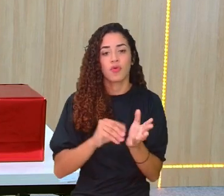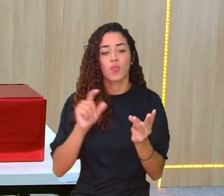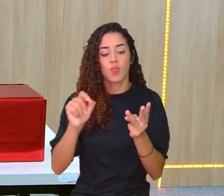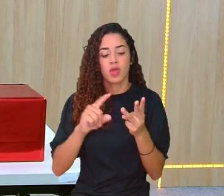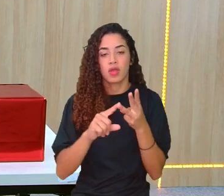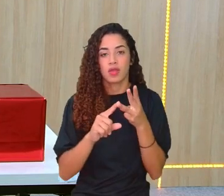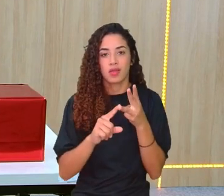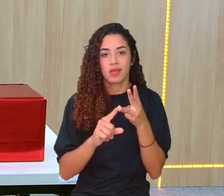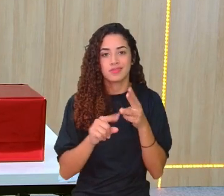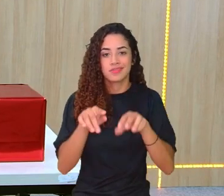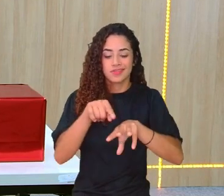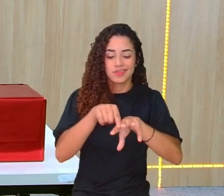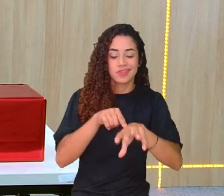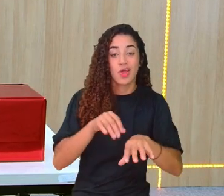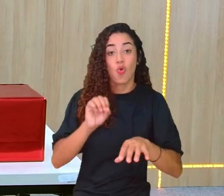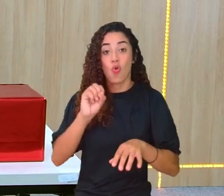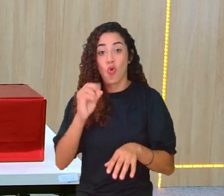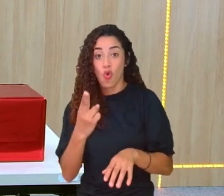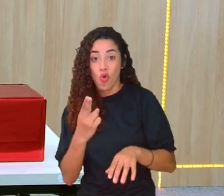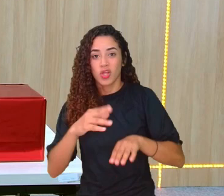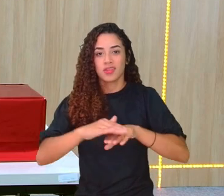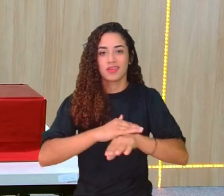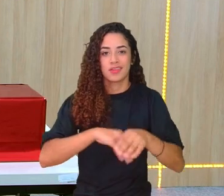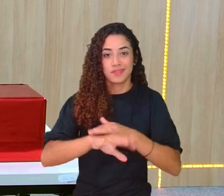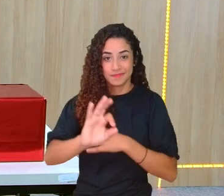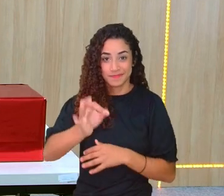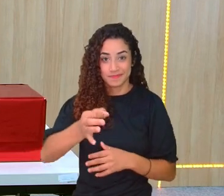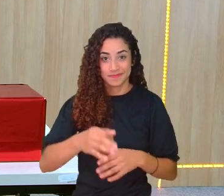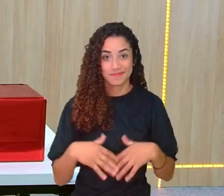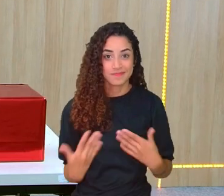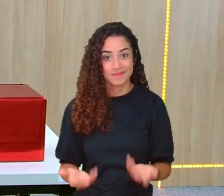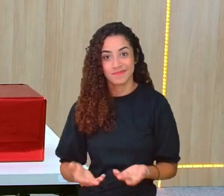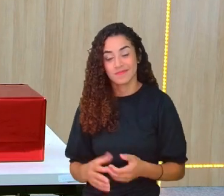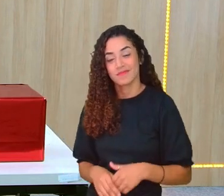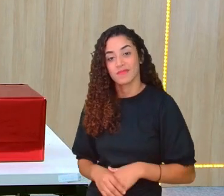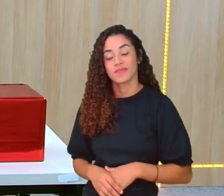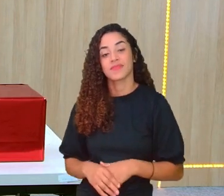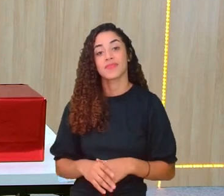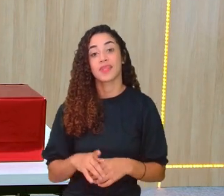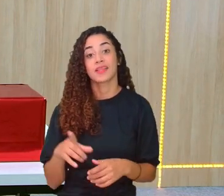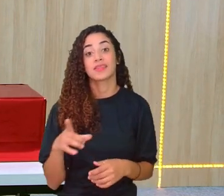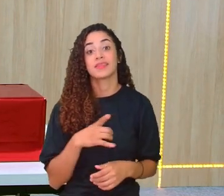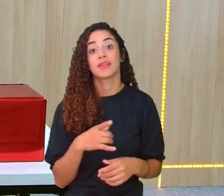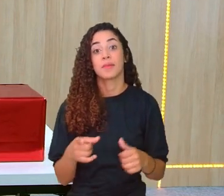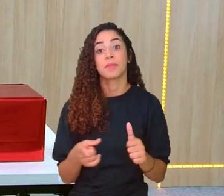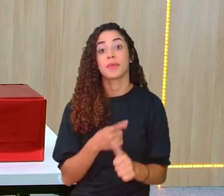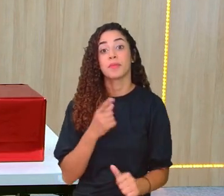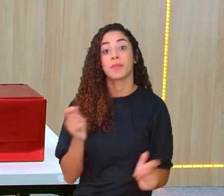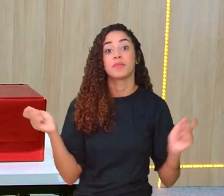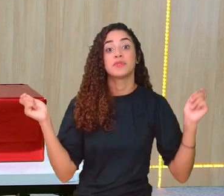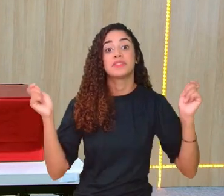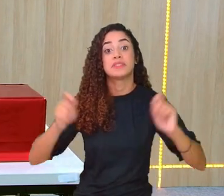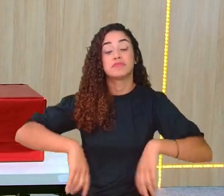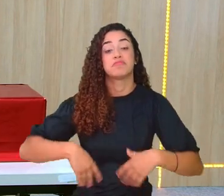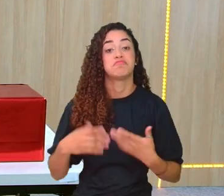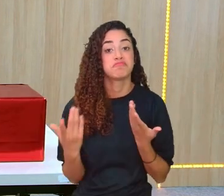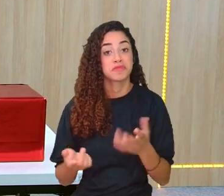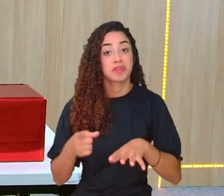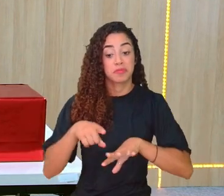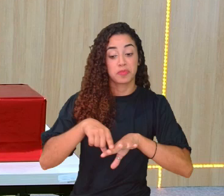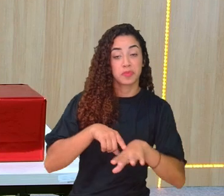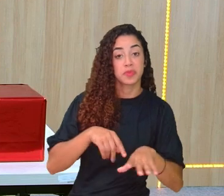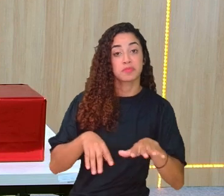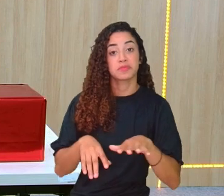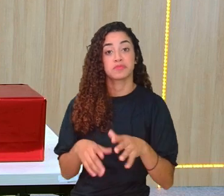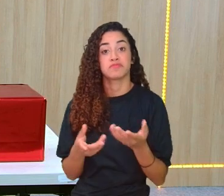tênis e a sandália. E aí ela tem a primeira possibilidade. Vai de tênis ou de sandália?